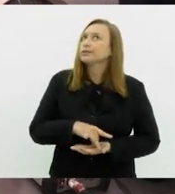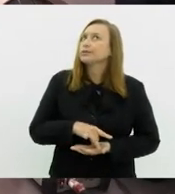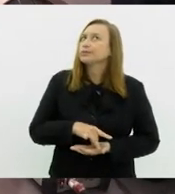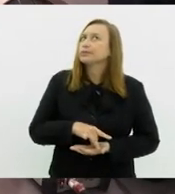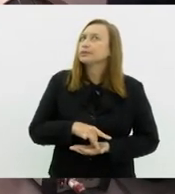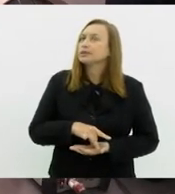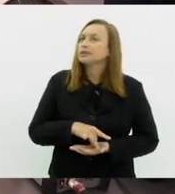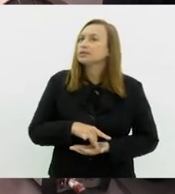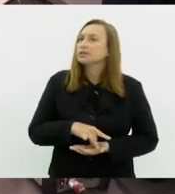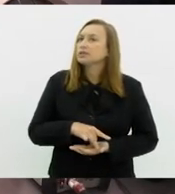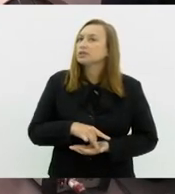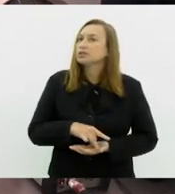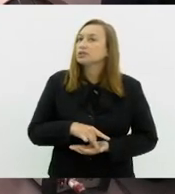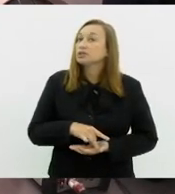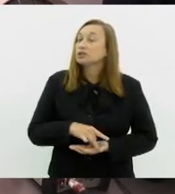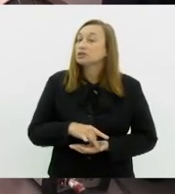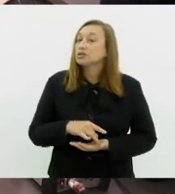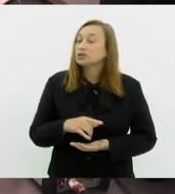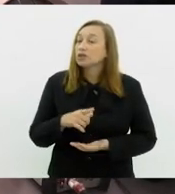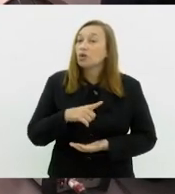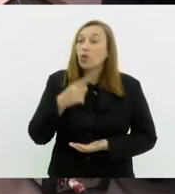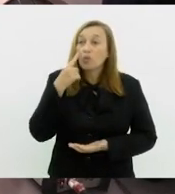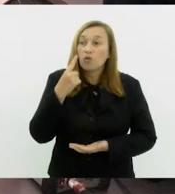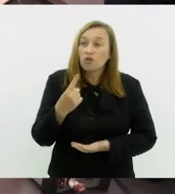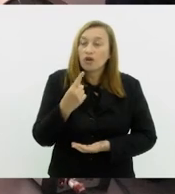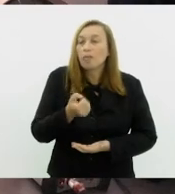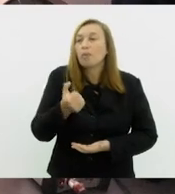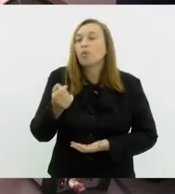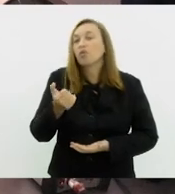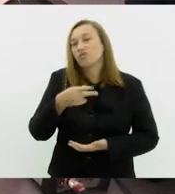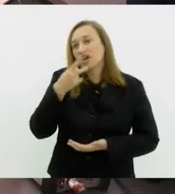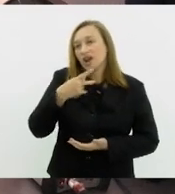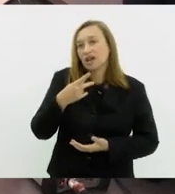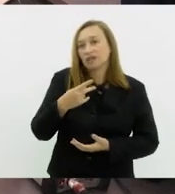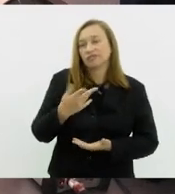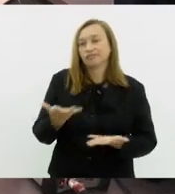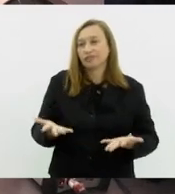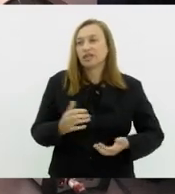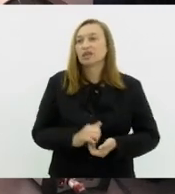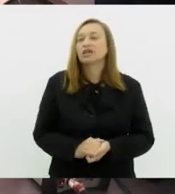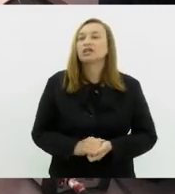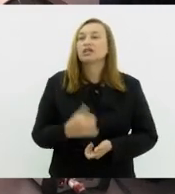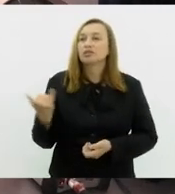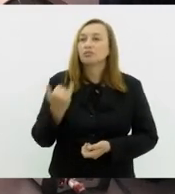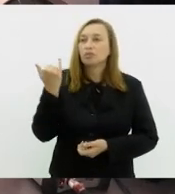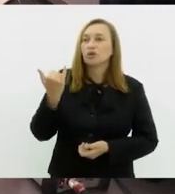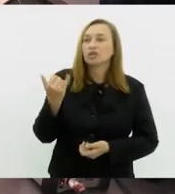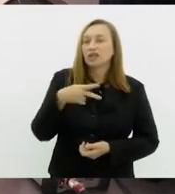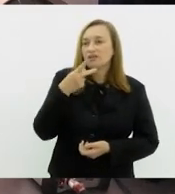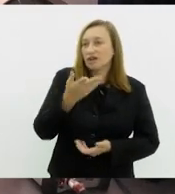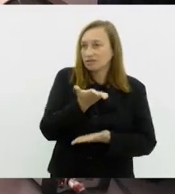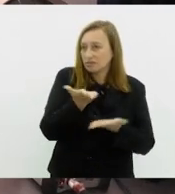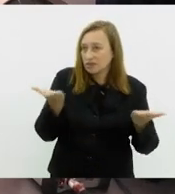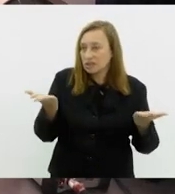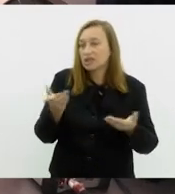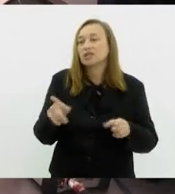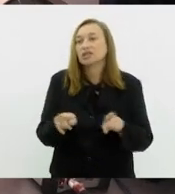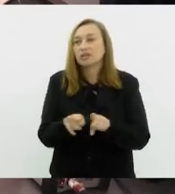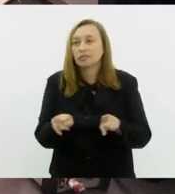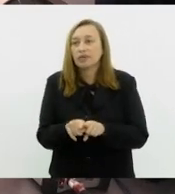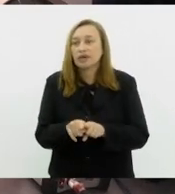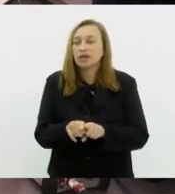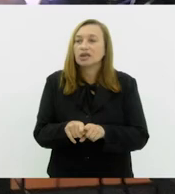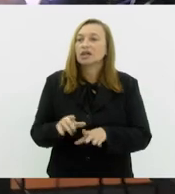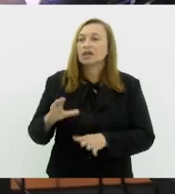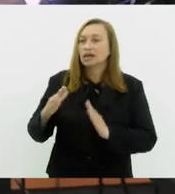muito possível de enxergar, mas que pouco é falado e nomeado, né? Importante as falas de todas as companheiras, e gostaria também, vindo da Casa